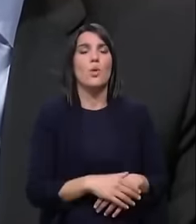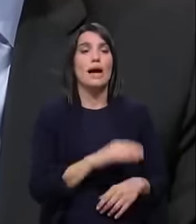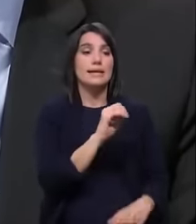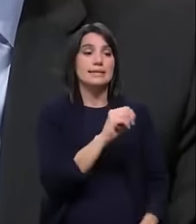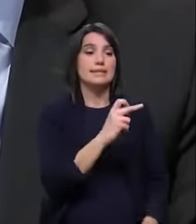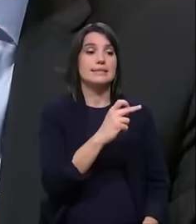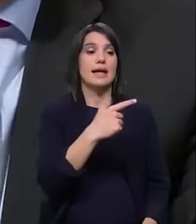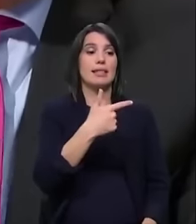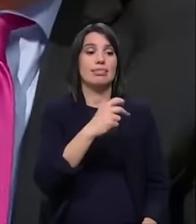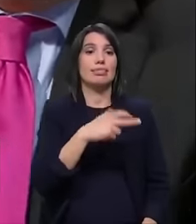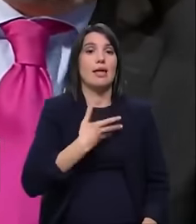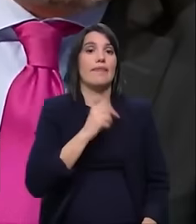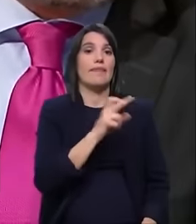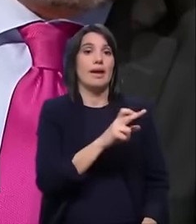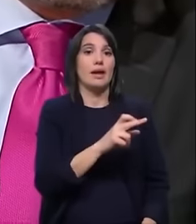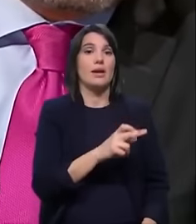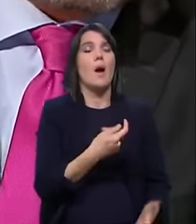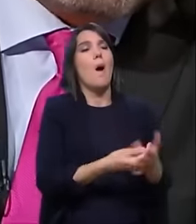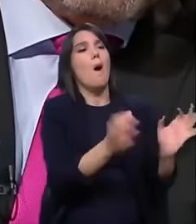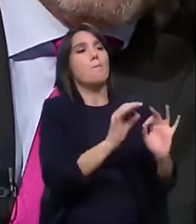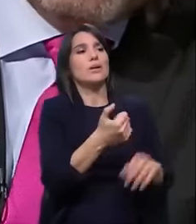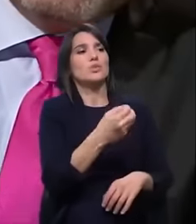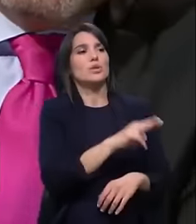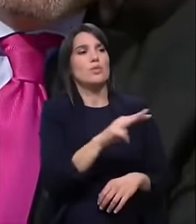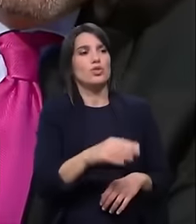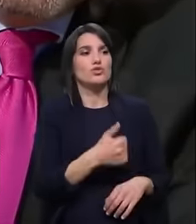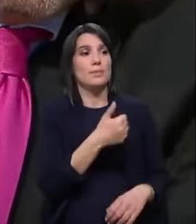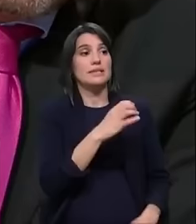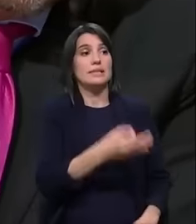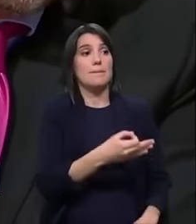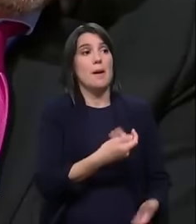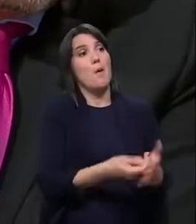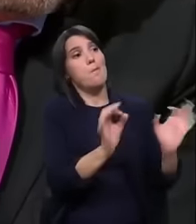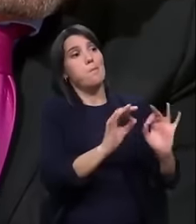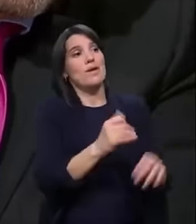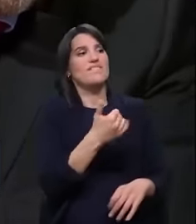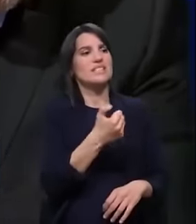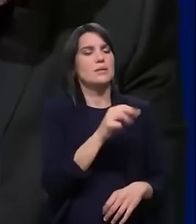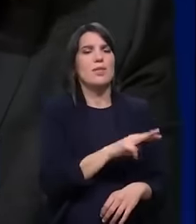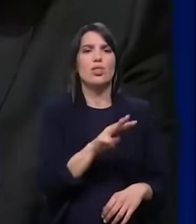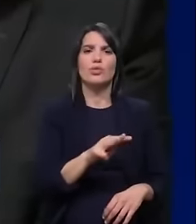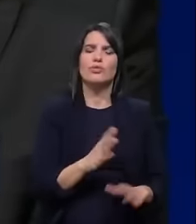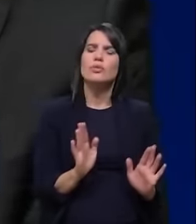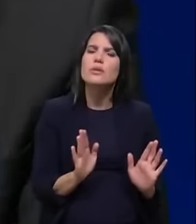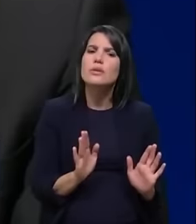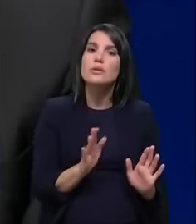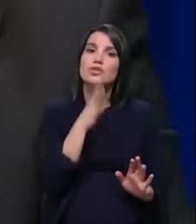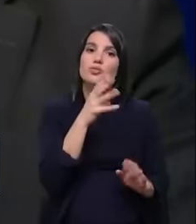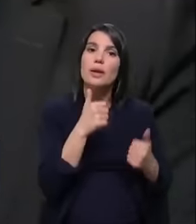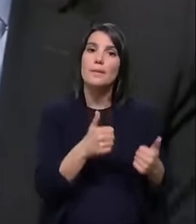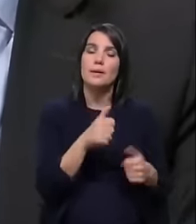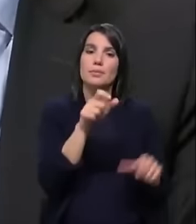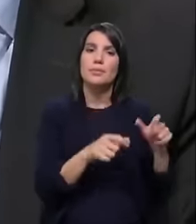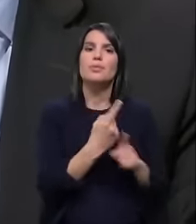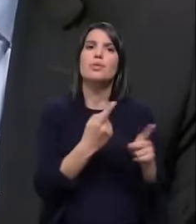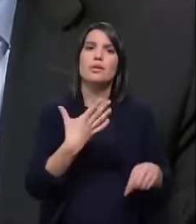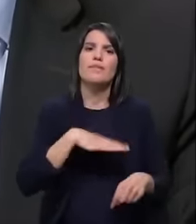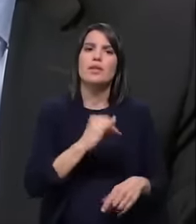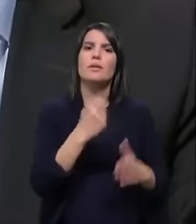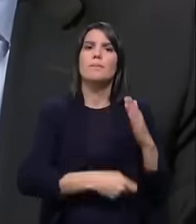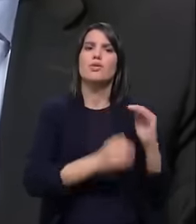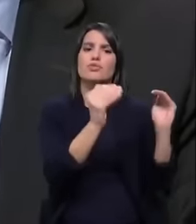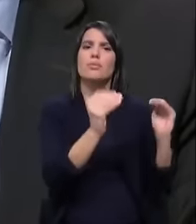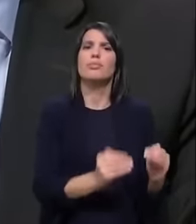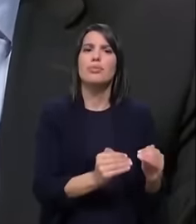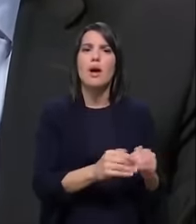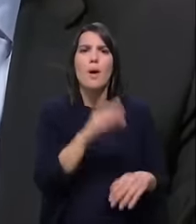Santander, uma borla de 50 milhões. BCP, uma borla de 25 milhões. E eu acho que devia explicar às pessoas porque é que quer descer os